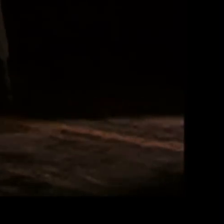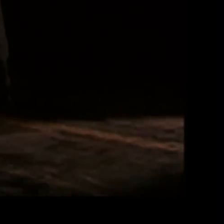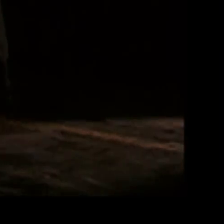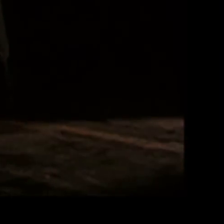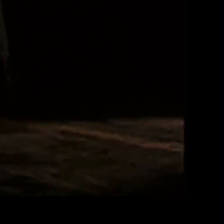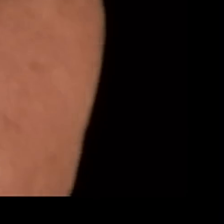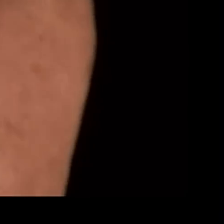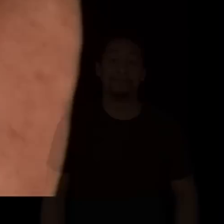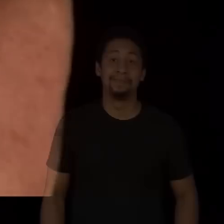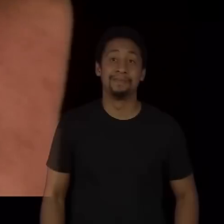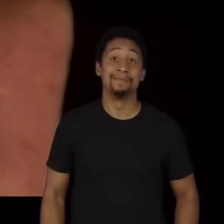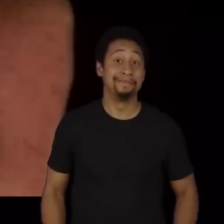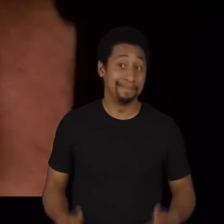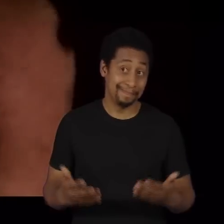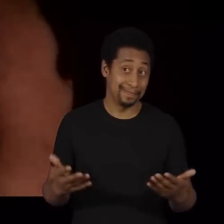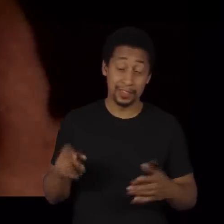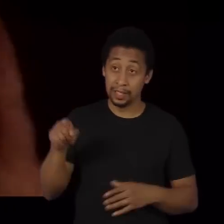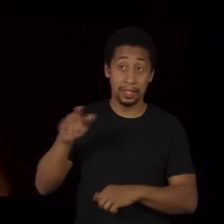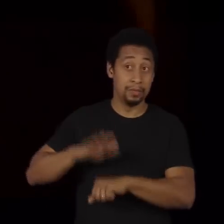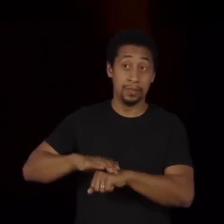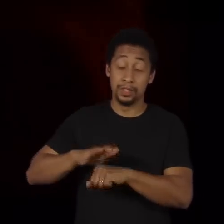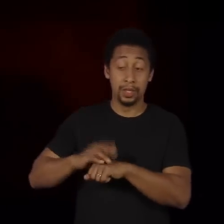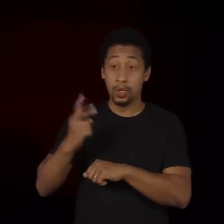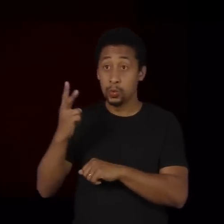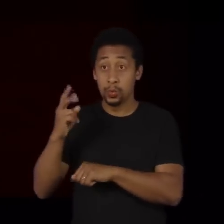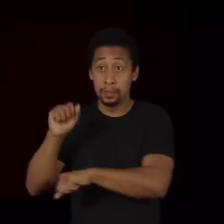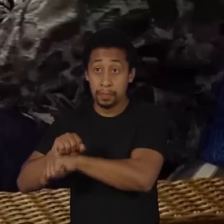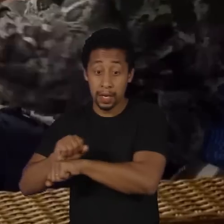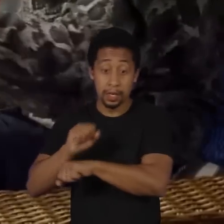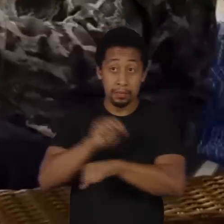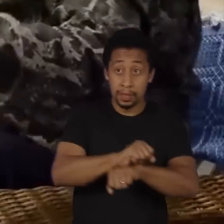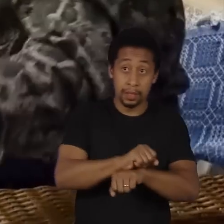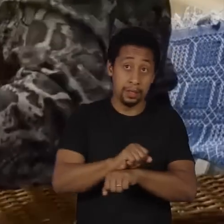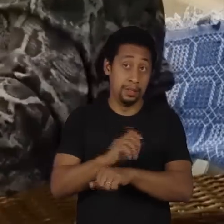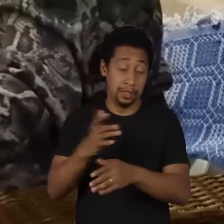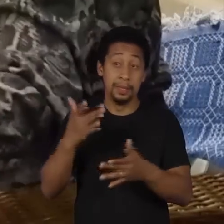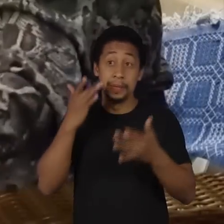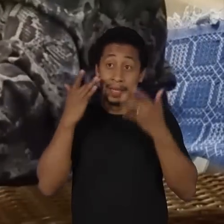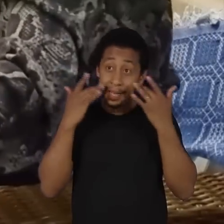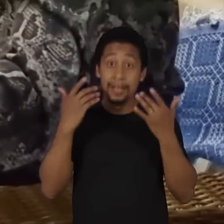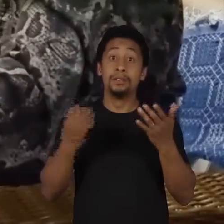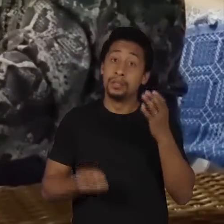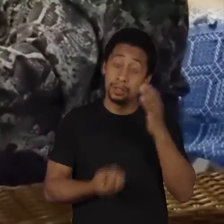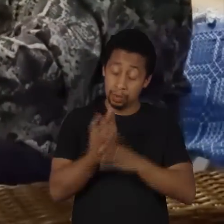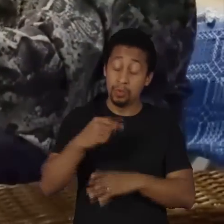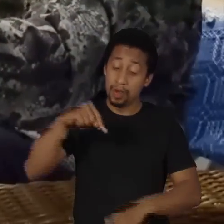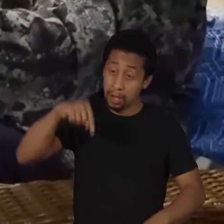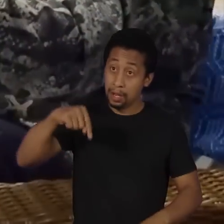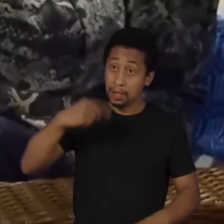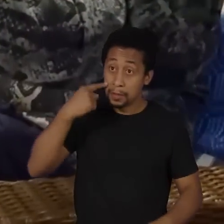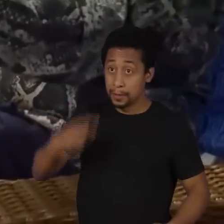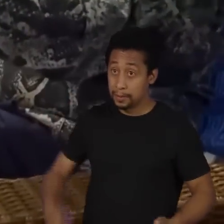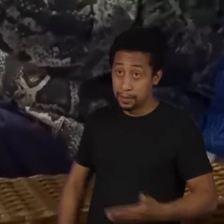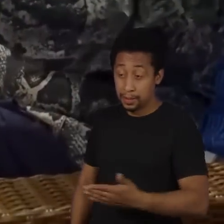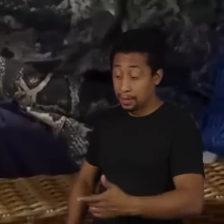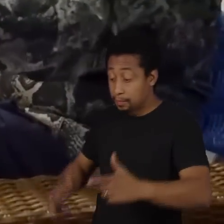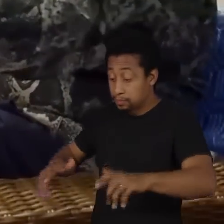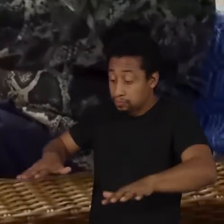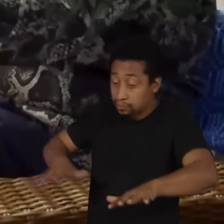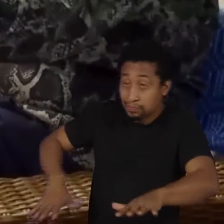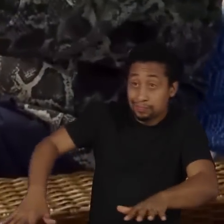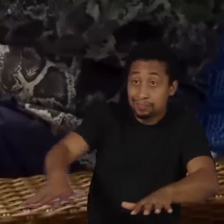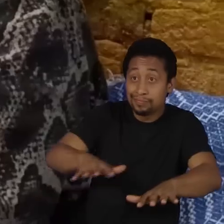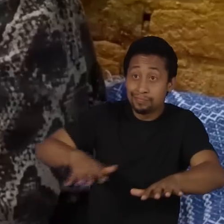Aquela peça tinha 22 páginas. Virou aquele espetáculo. Foi nascido aqui, nesse chão. Entendeu? Nesse